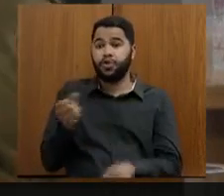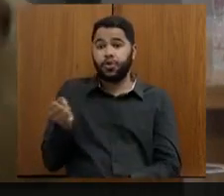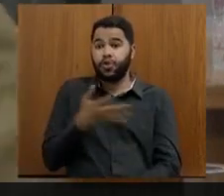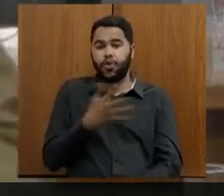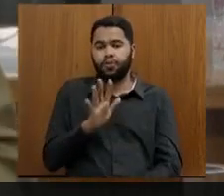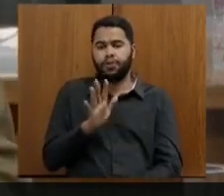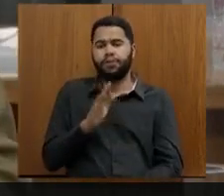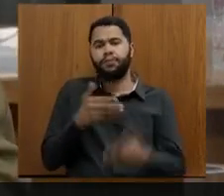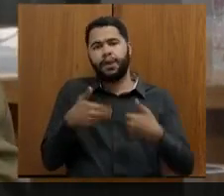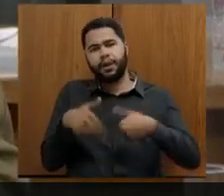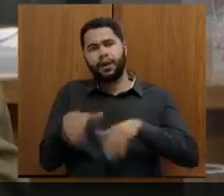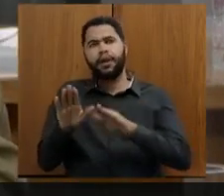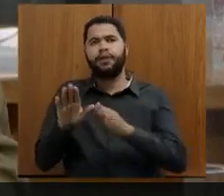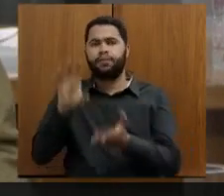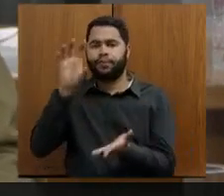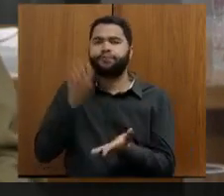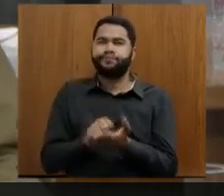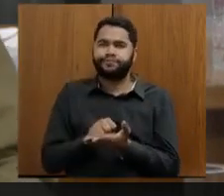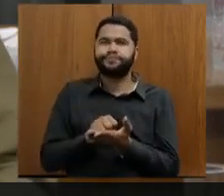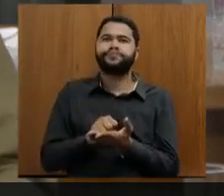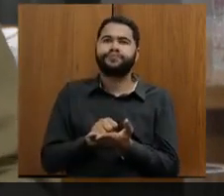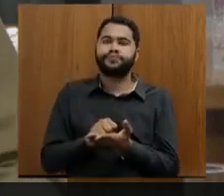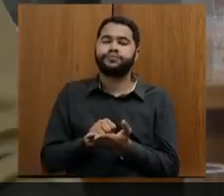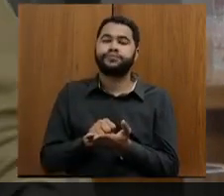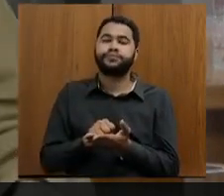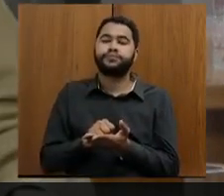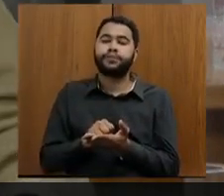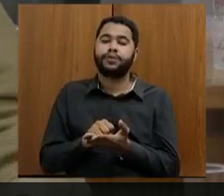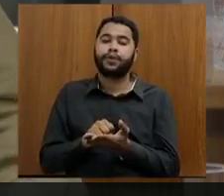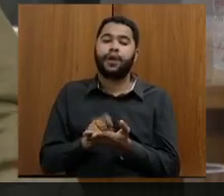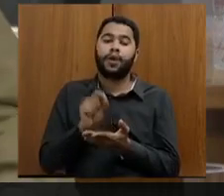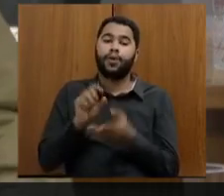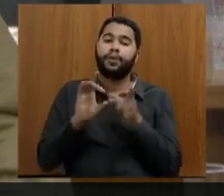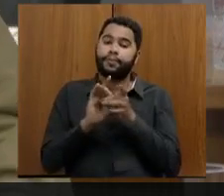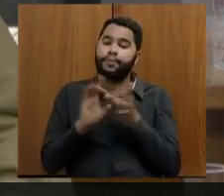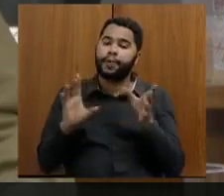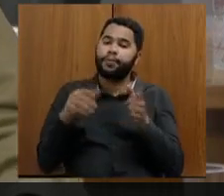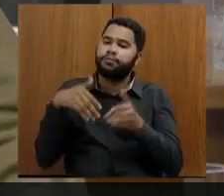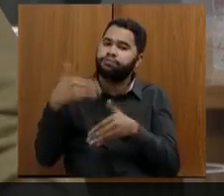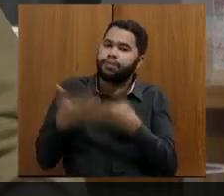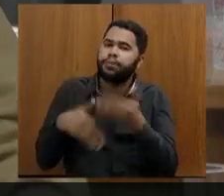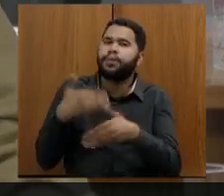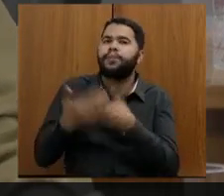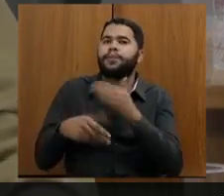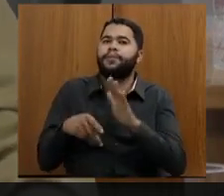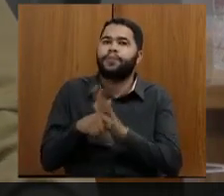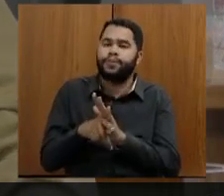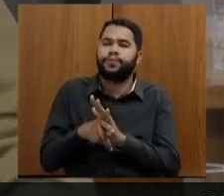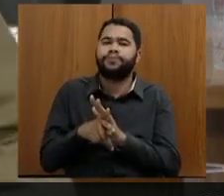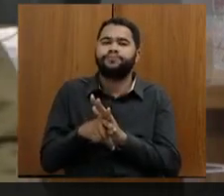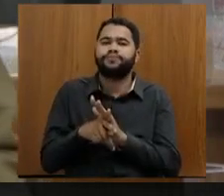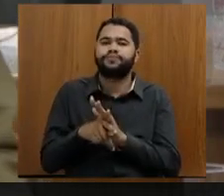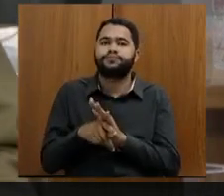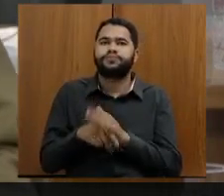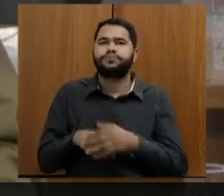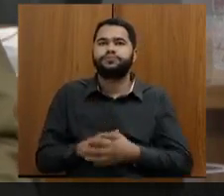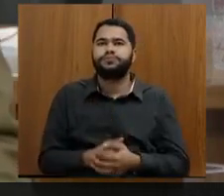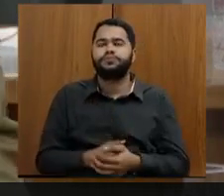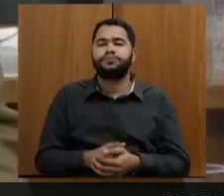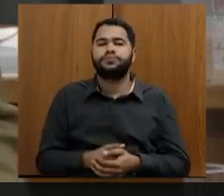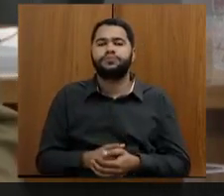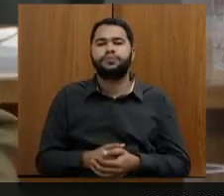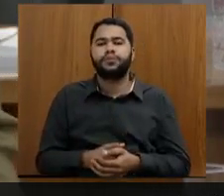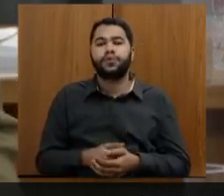a nova mas a gente registre aqui como é que é o que tá permitindo a gente avançar nesse portifólio aí Joyce nós colocamos